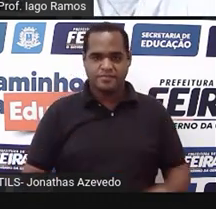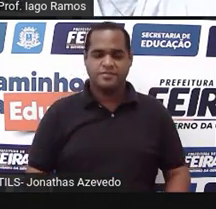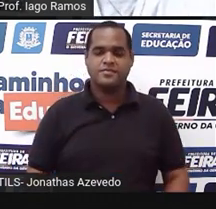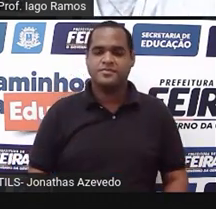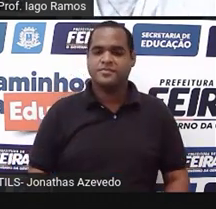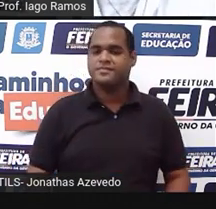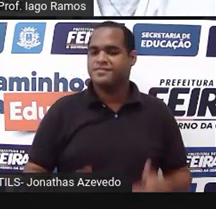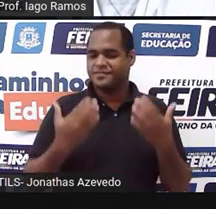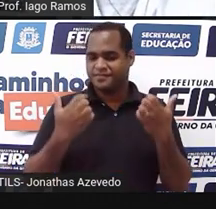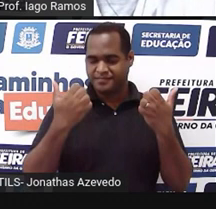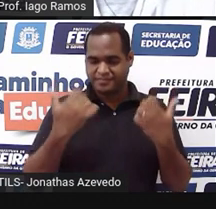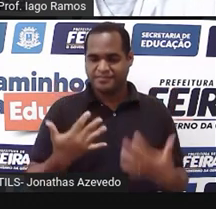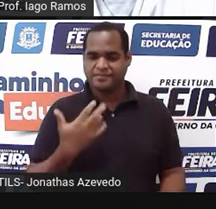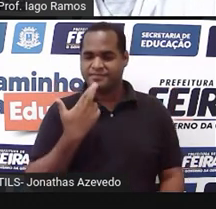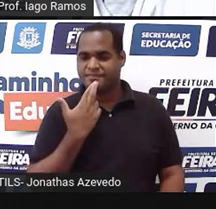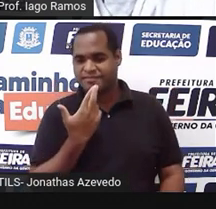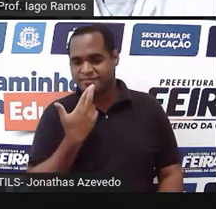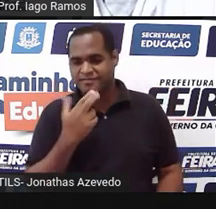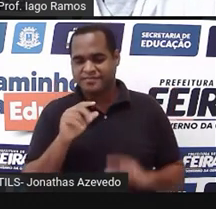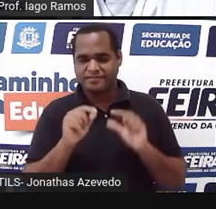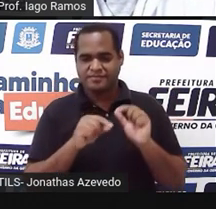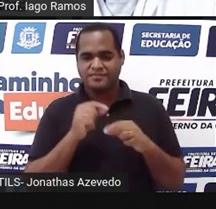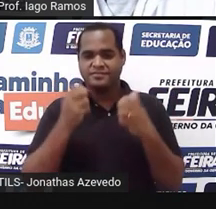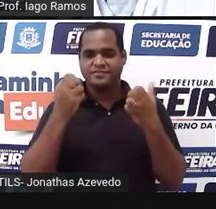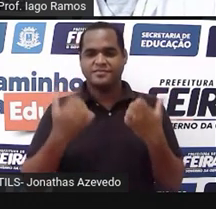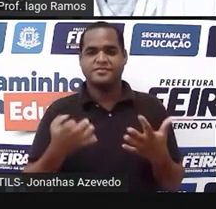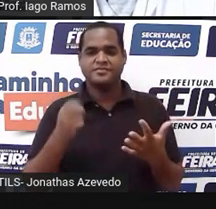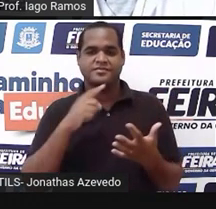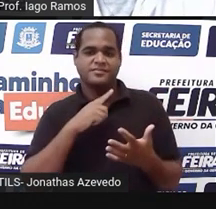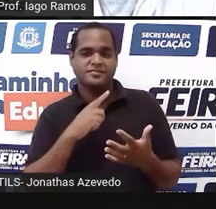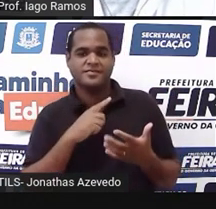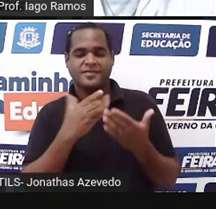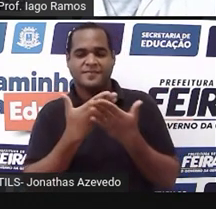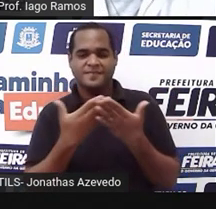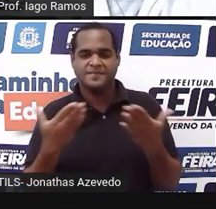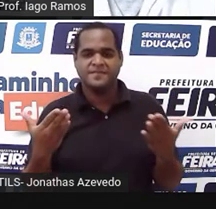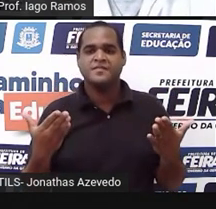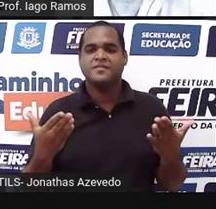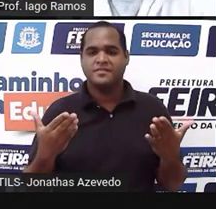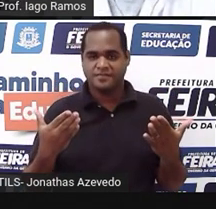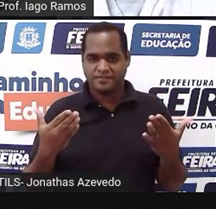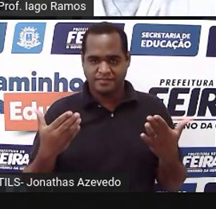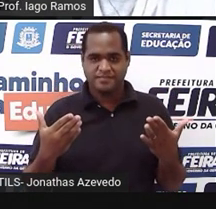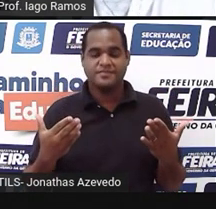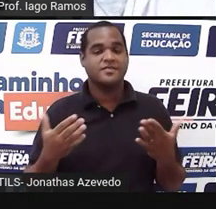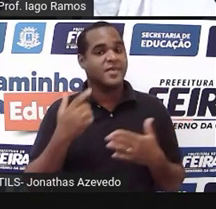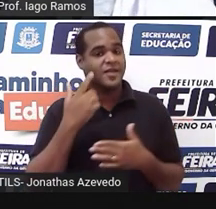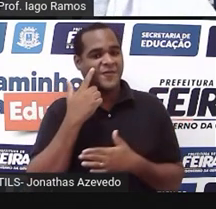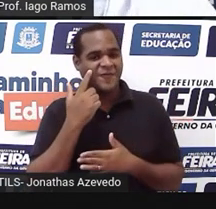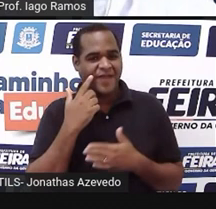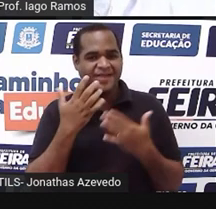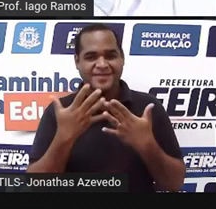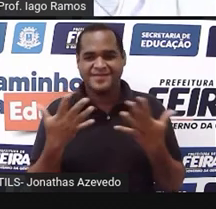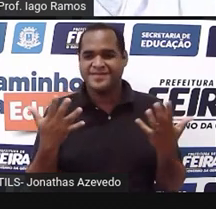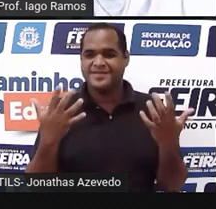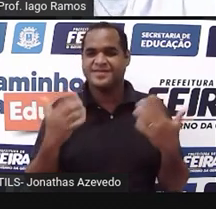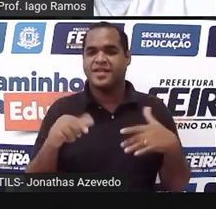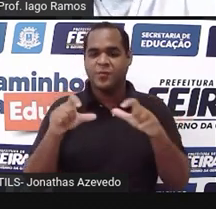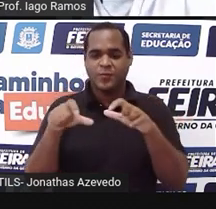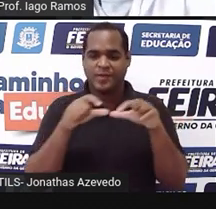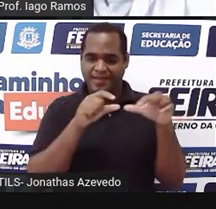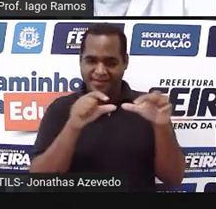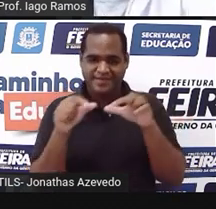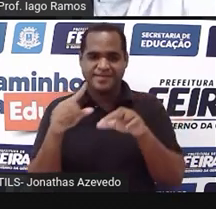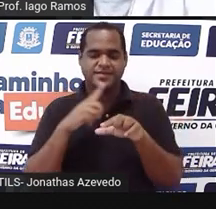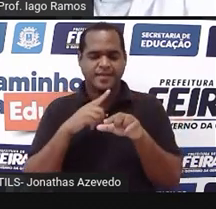então vem aqui rascunhar comigo vamos ali fazendo o cálculo na tela coloquei a diagonal ali é